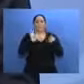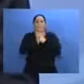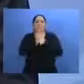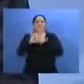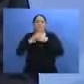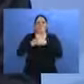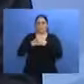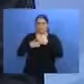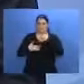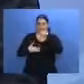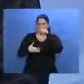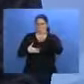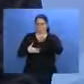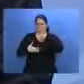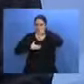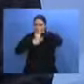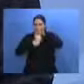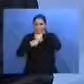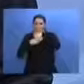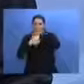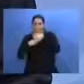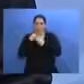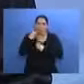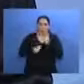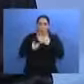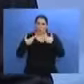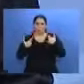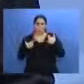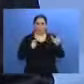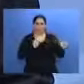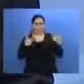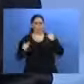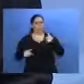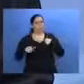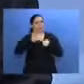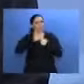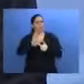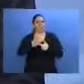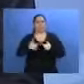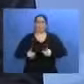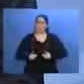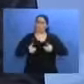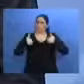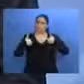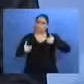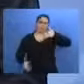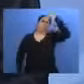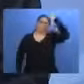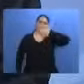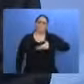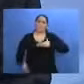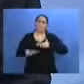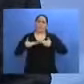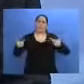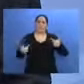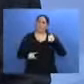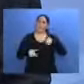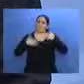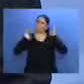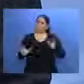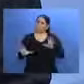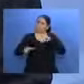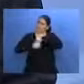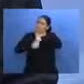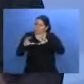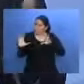as insinuações contra mim. Eu tenho procurado levar as propostas com muito orgulho, com muita honra, fiz parte desse projeto e faço